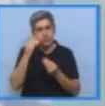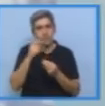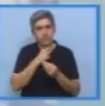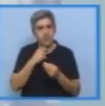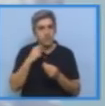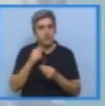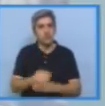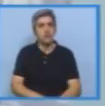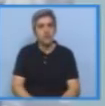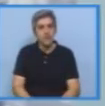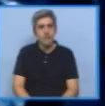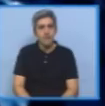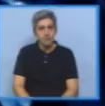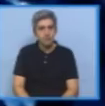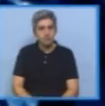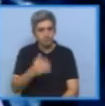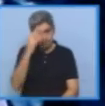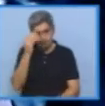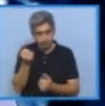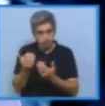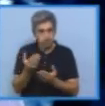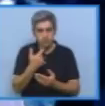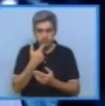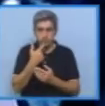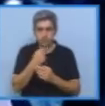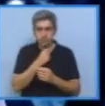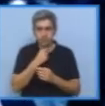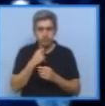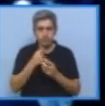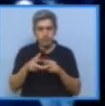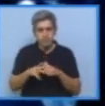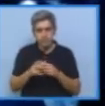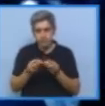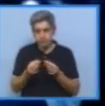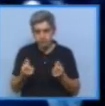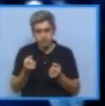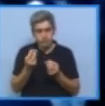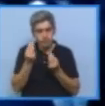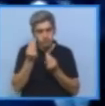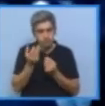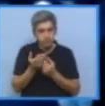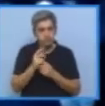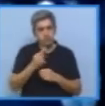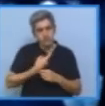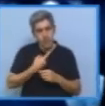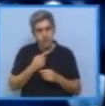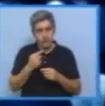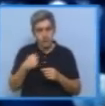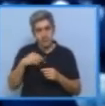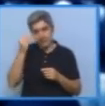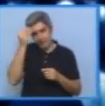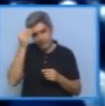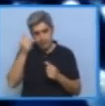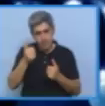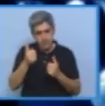sacerdotes? Eu acho que dá muitas ferramentas para a nossa formação. E depois, claro que também cabe-nos a nós saber acolher